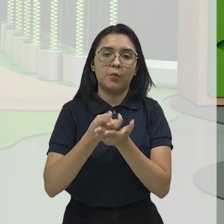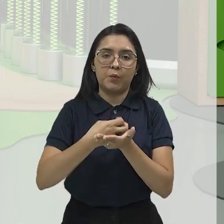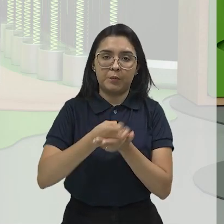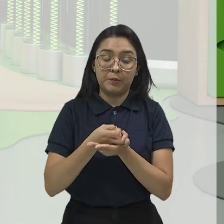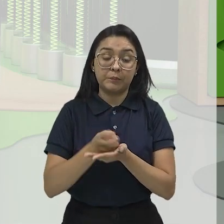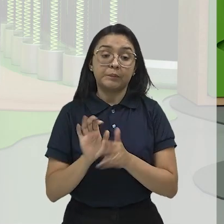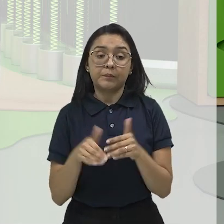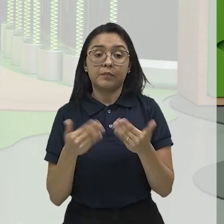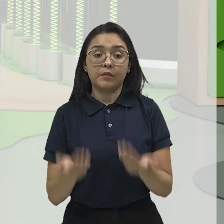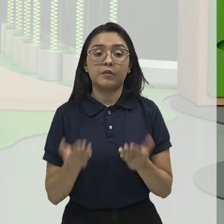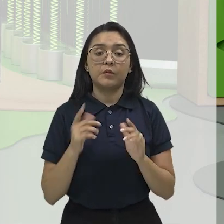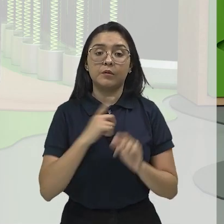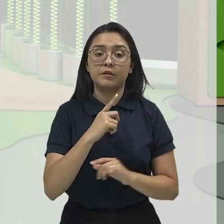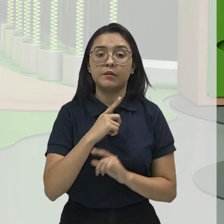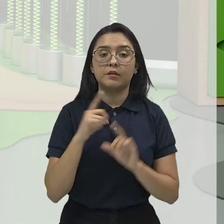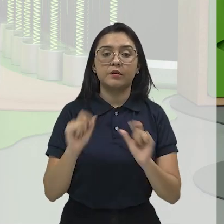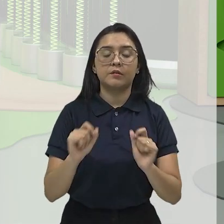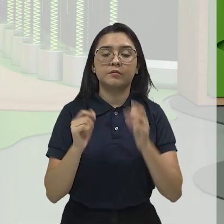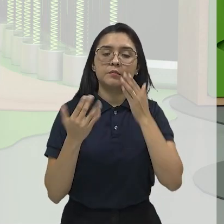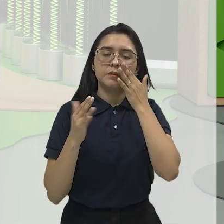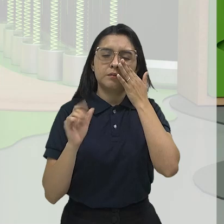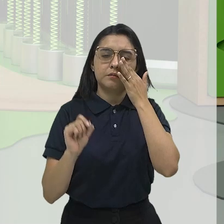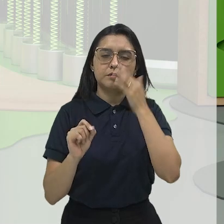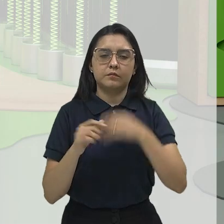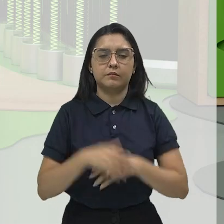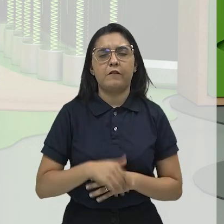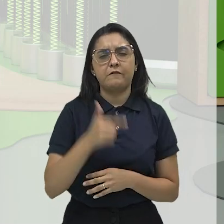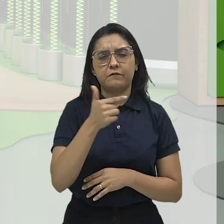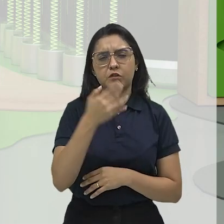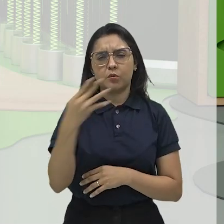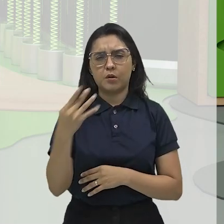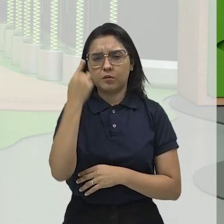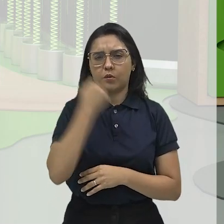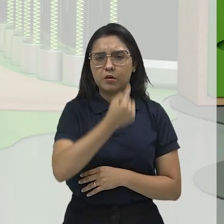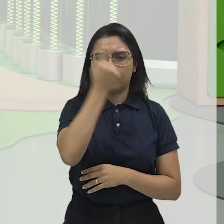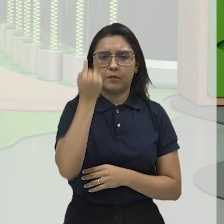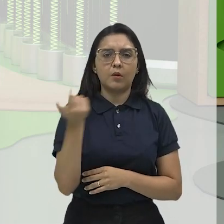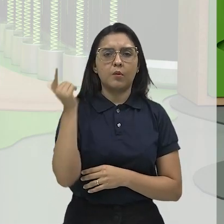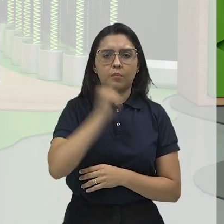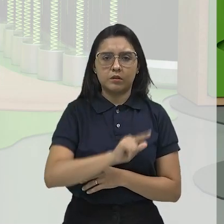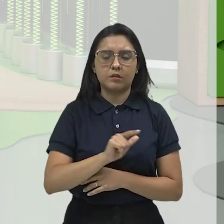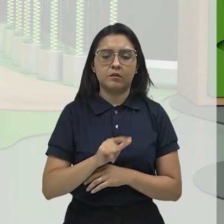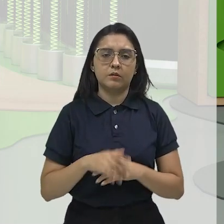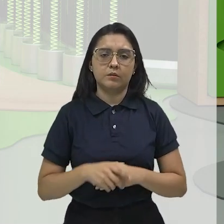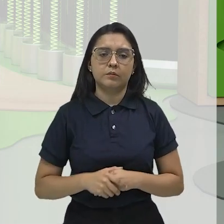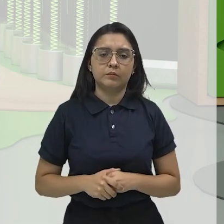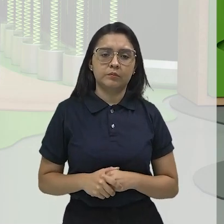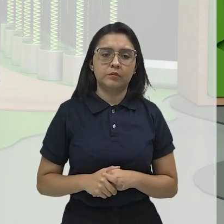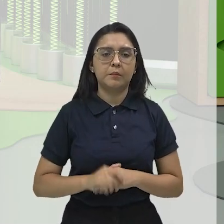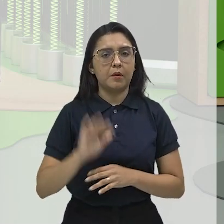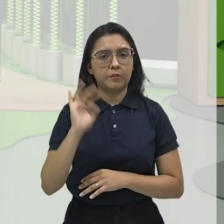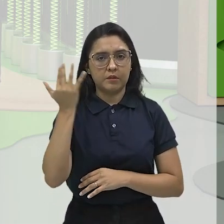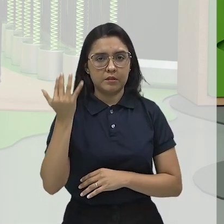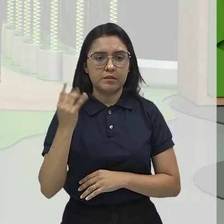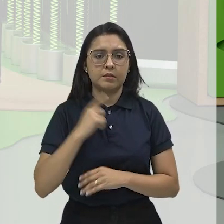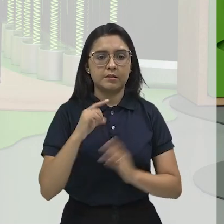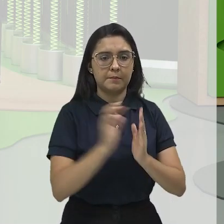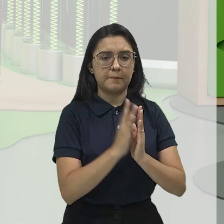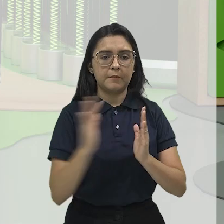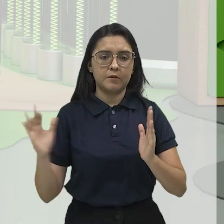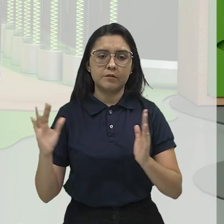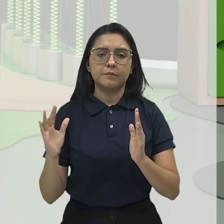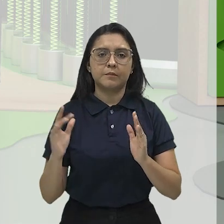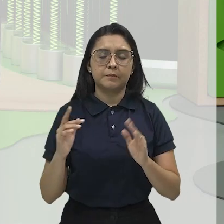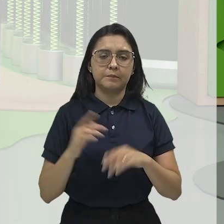Então, nós temos aí um intervalo de pelo menos 24 horas para que ocorra esse processo após